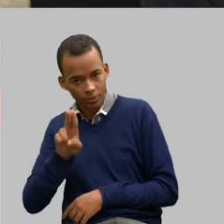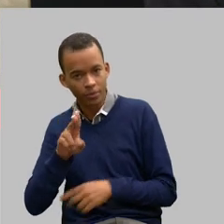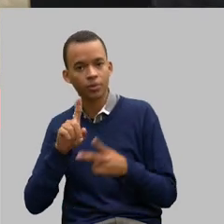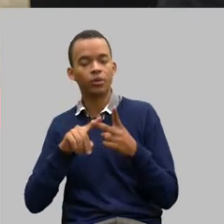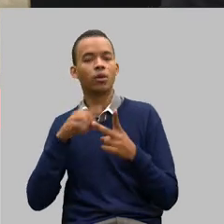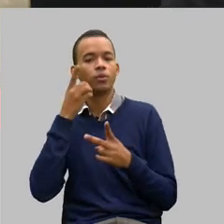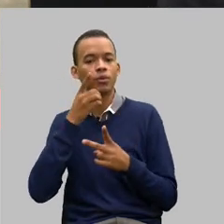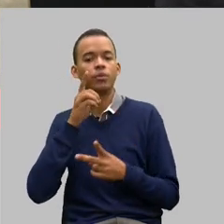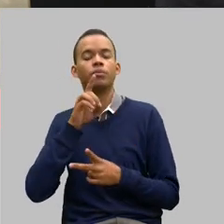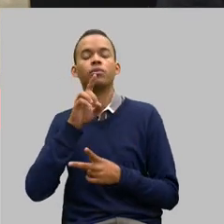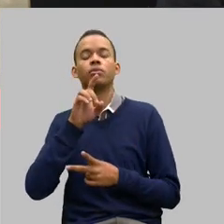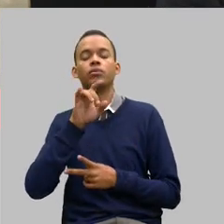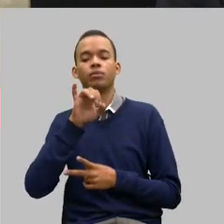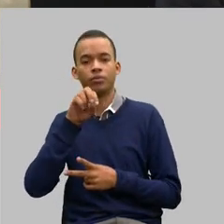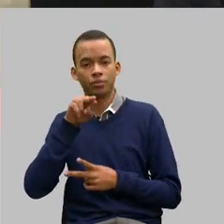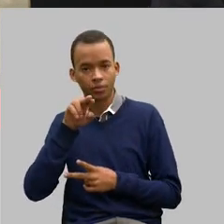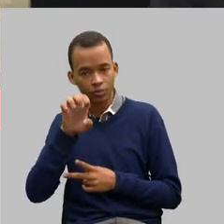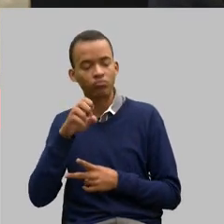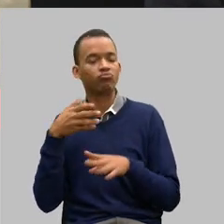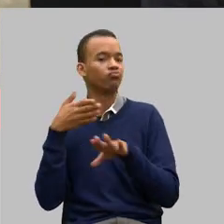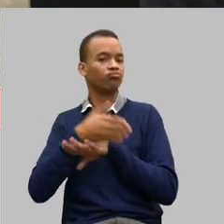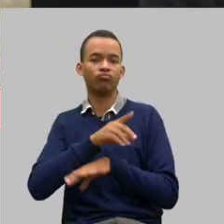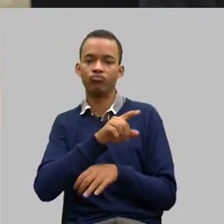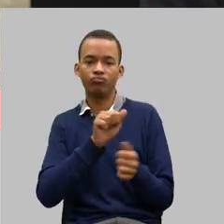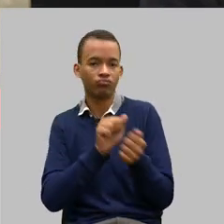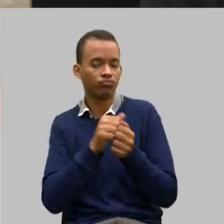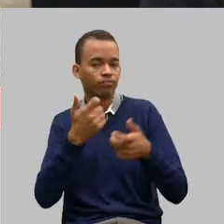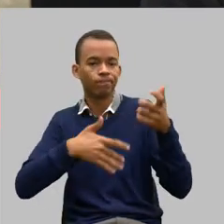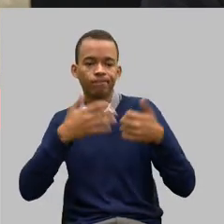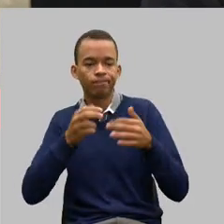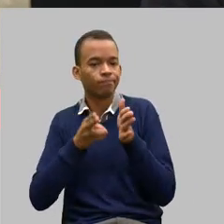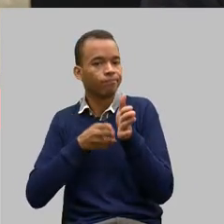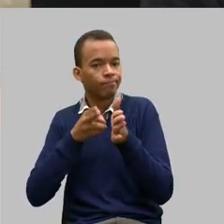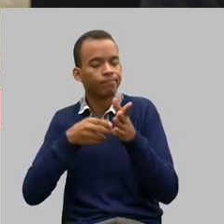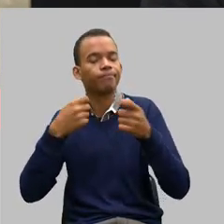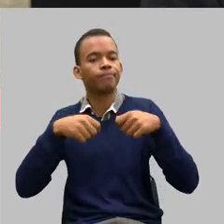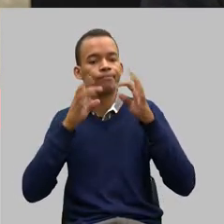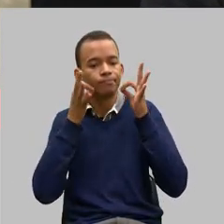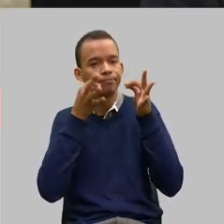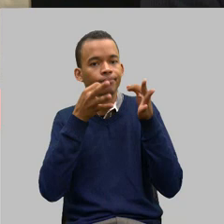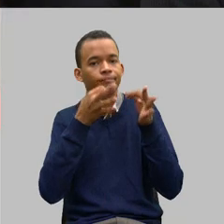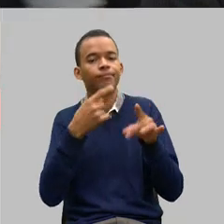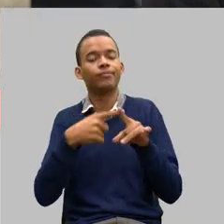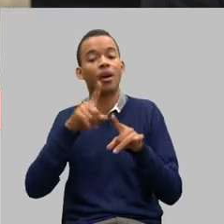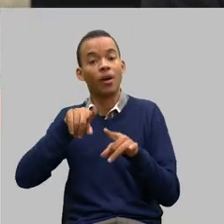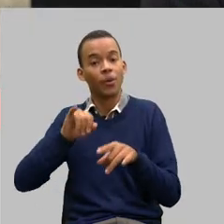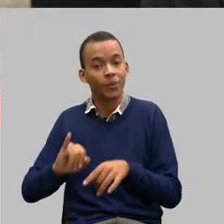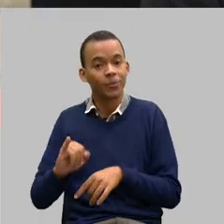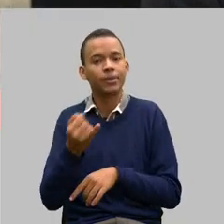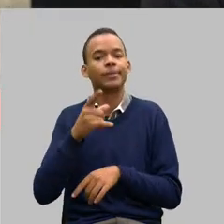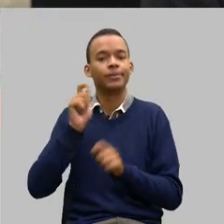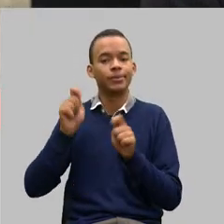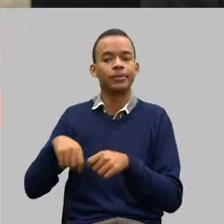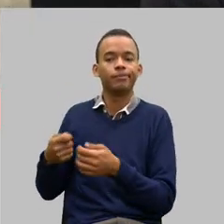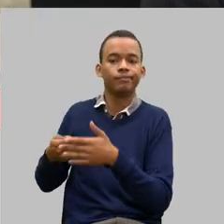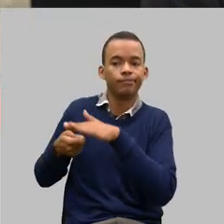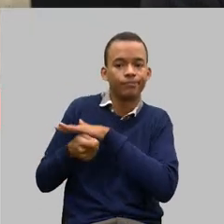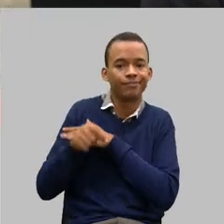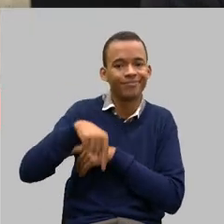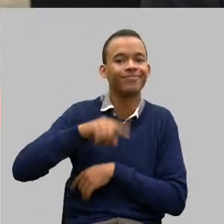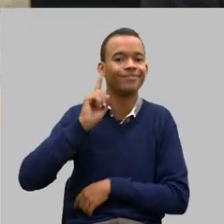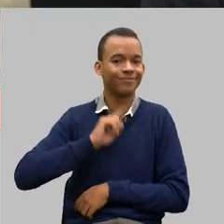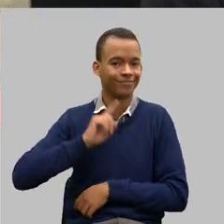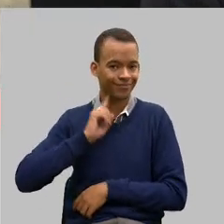Pinheiro liderando essa agenda assim é uma agenda que todos nós temos que tá mobilizado que temos uma oportunidade única de atração de investimento Ferroviário para Minas